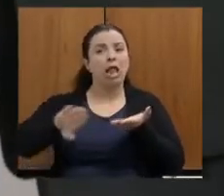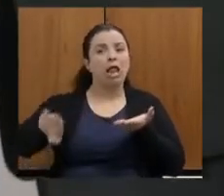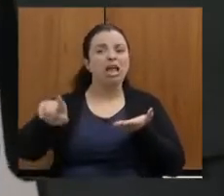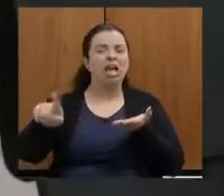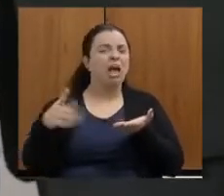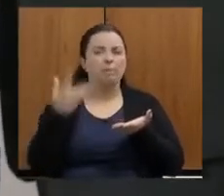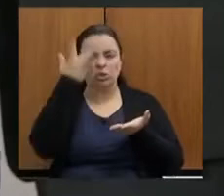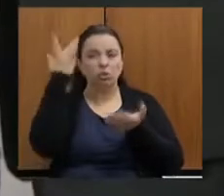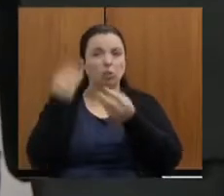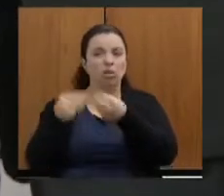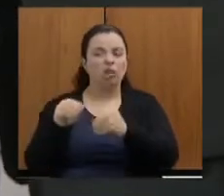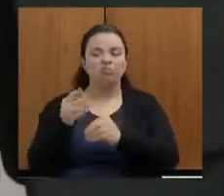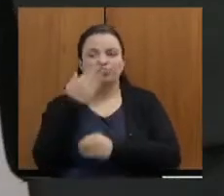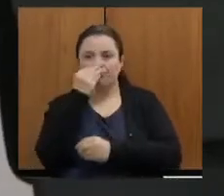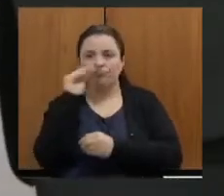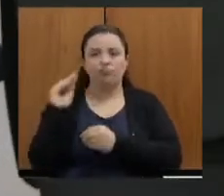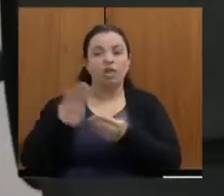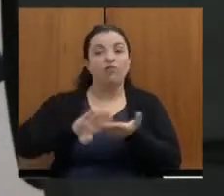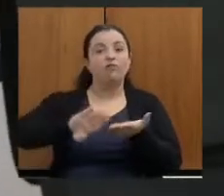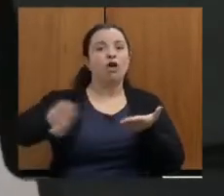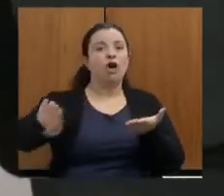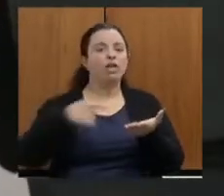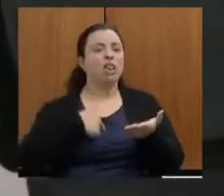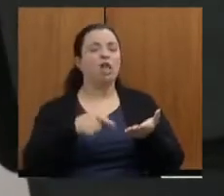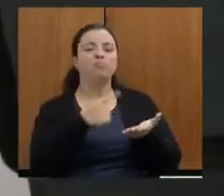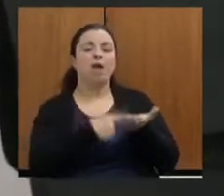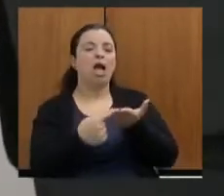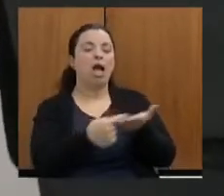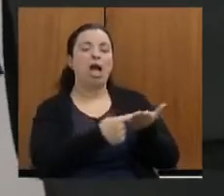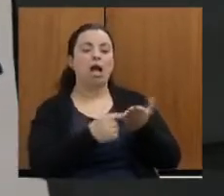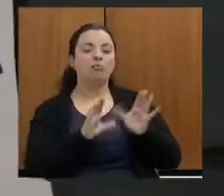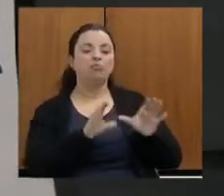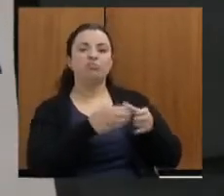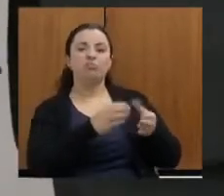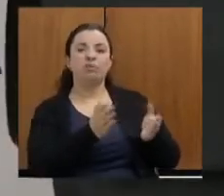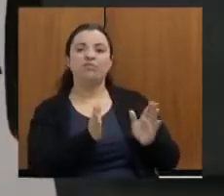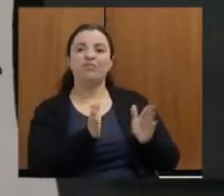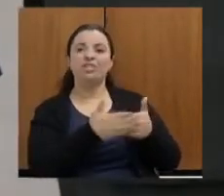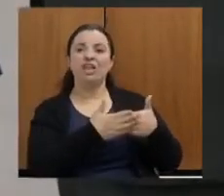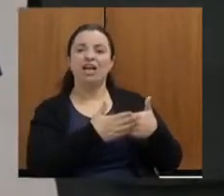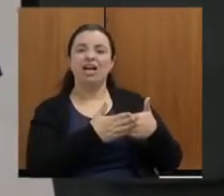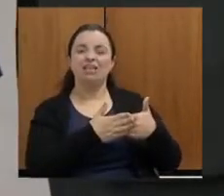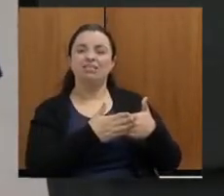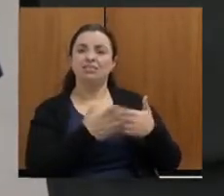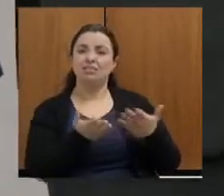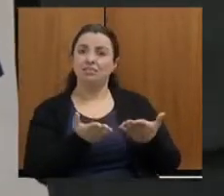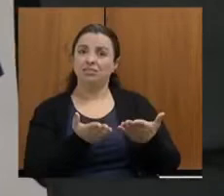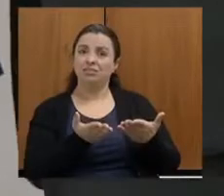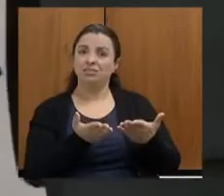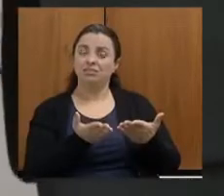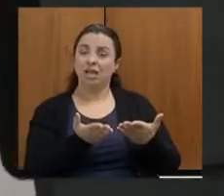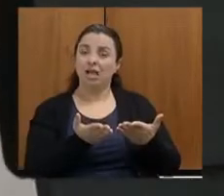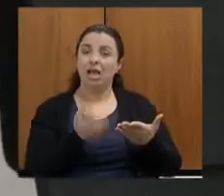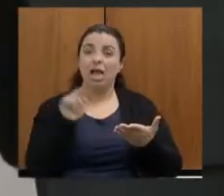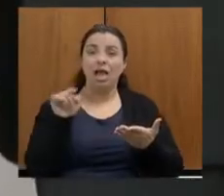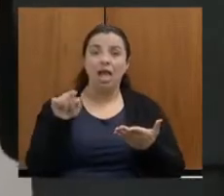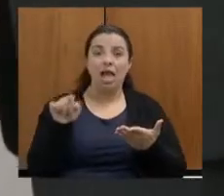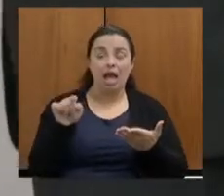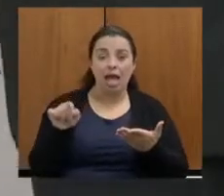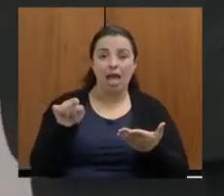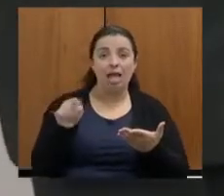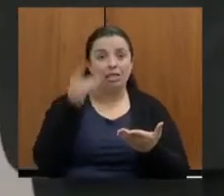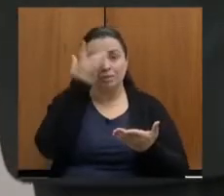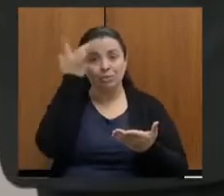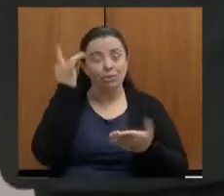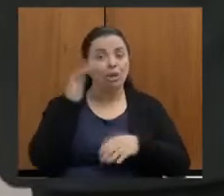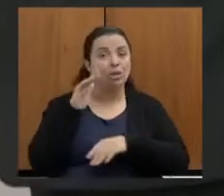dos atingidos e das atingidas porque as atingidas são a maioria as mulheres pagam a